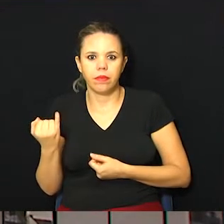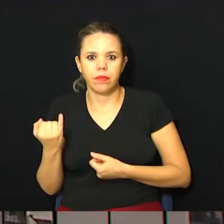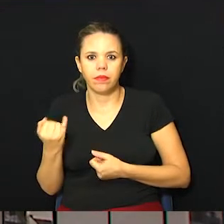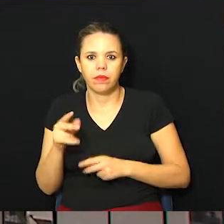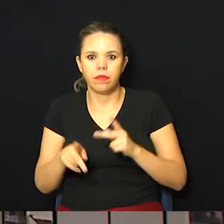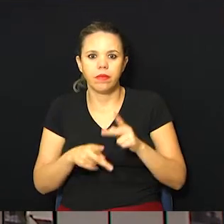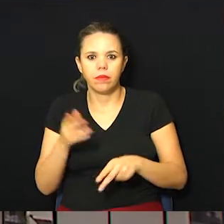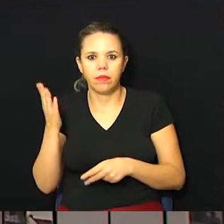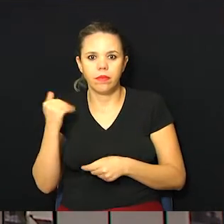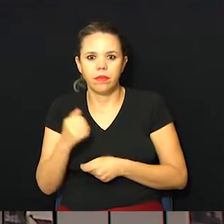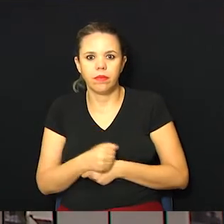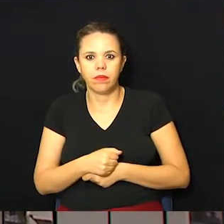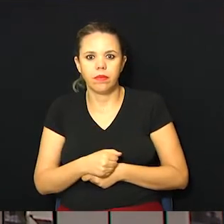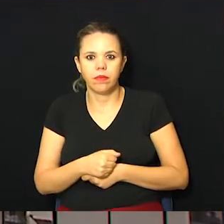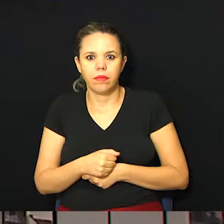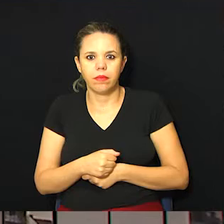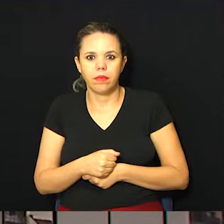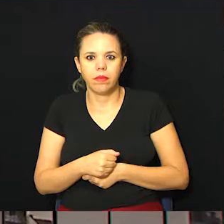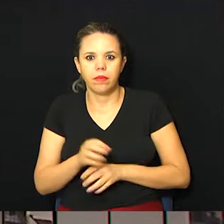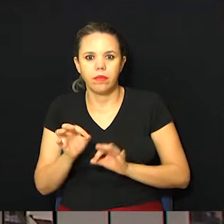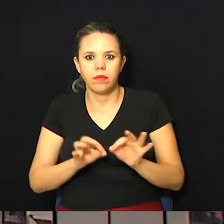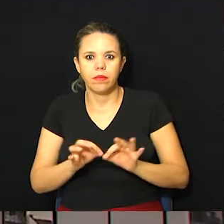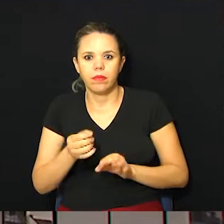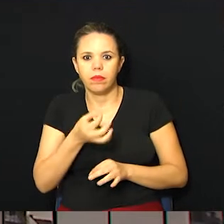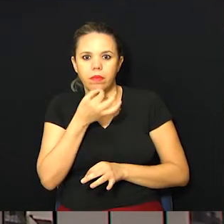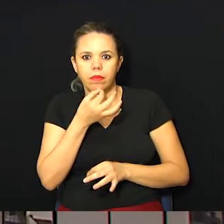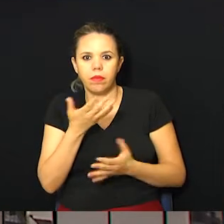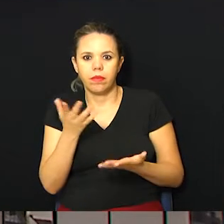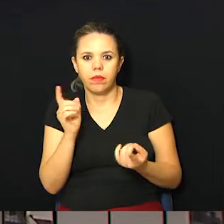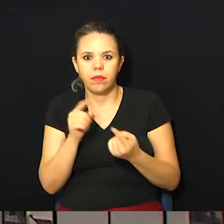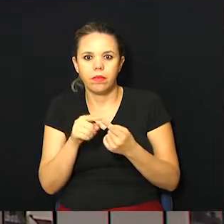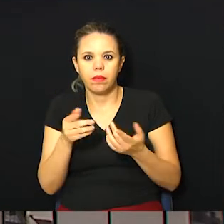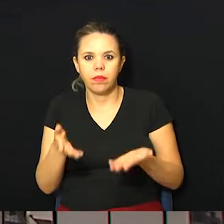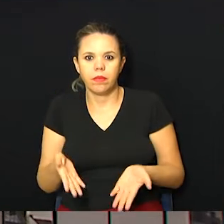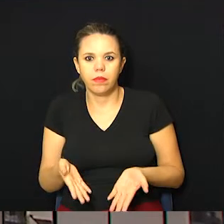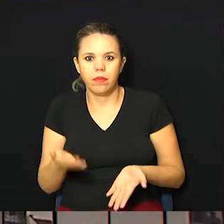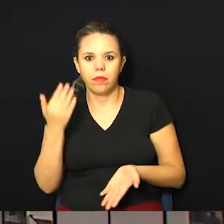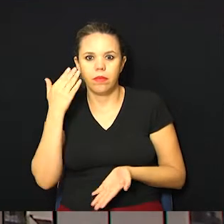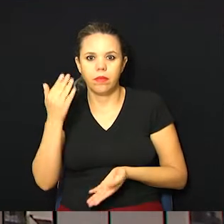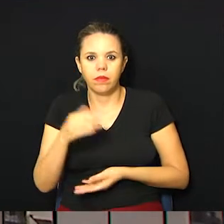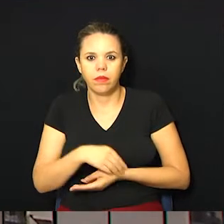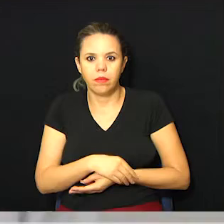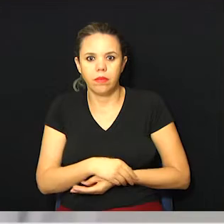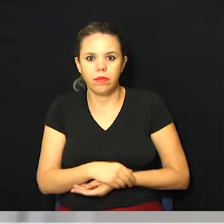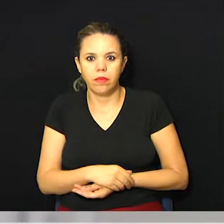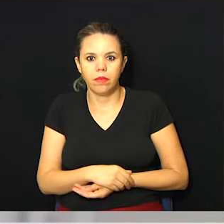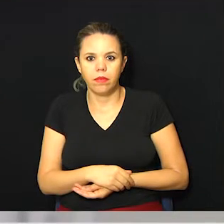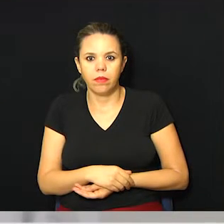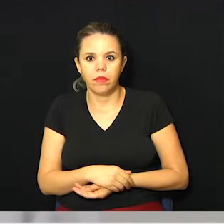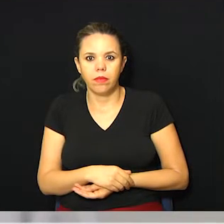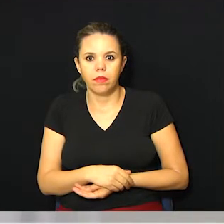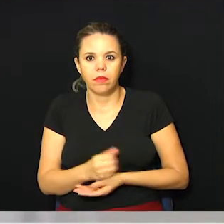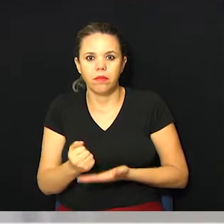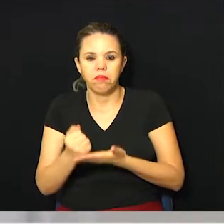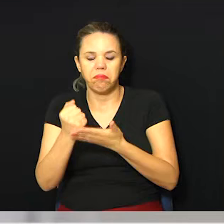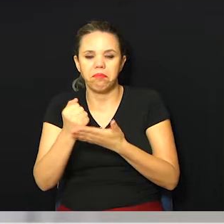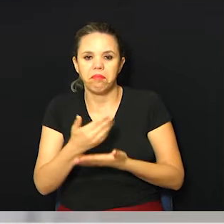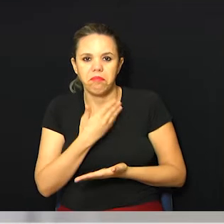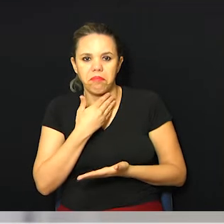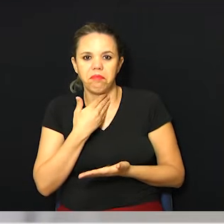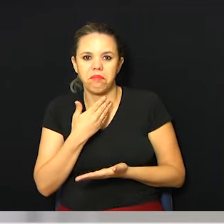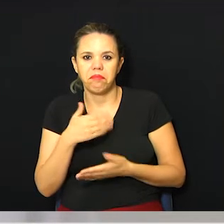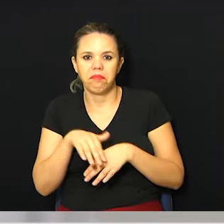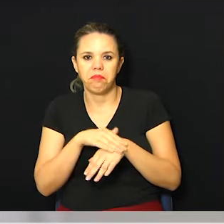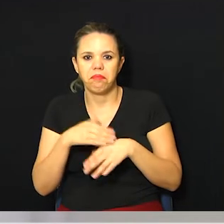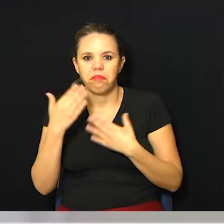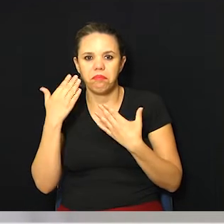que forme esse senso crítico. Esse é o nosso objetivo aqui e eu agradeço por ter contribuído com esse debate com a gente. Eu que agradeço, podem contar